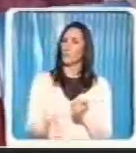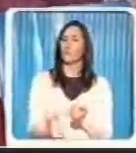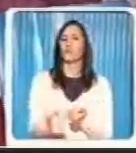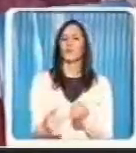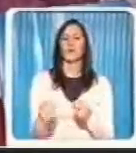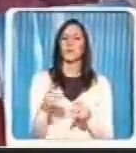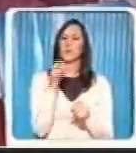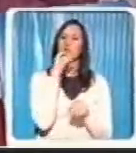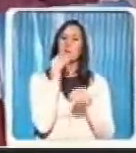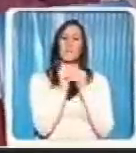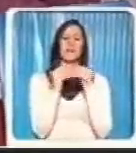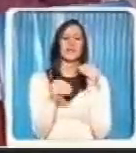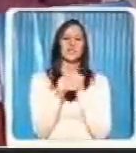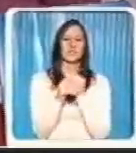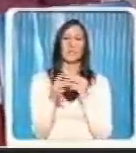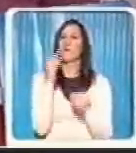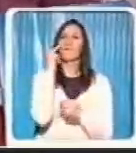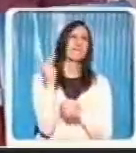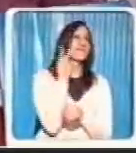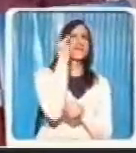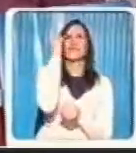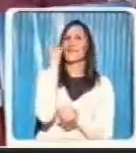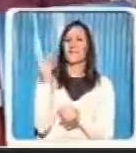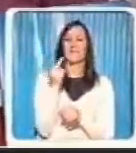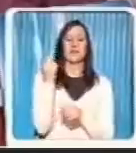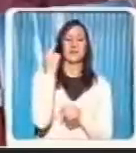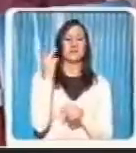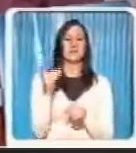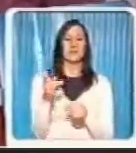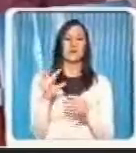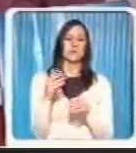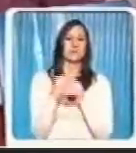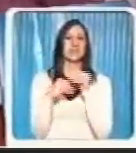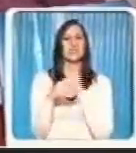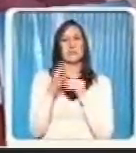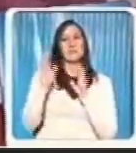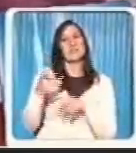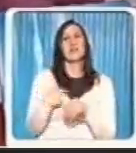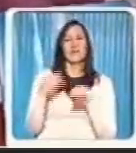Nunca lhe deu assim um beijinho nem nada? Muita vida, muita vida. Quando era preciso.